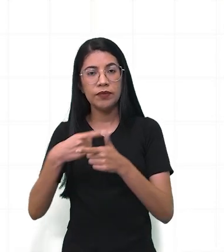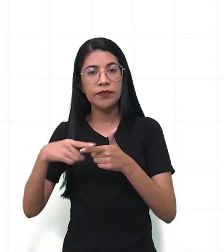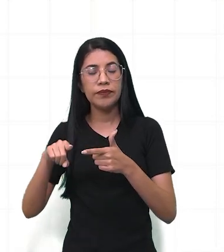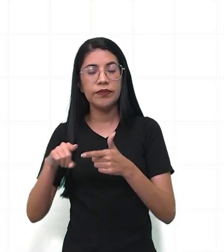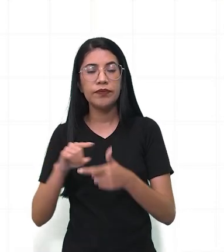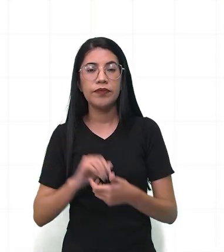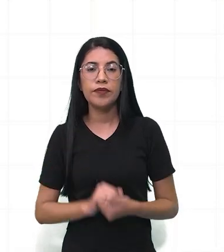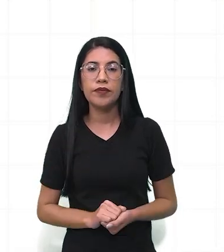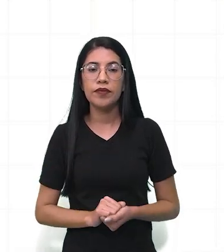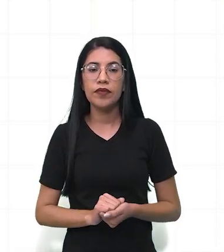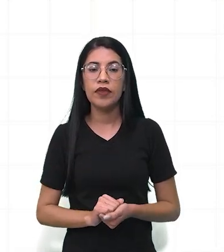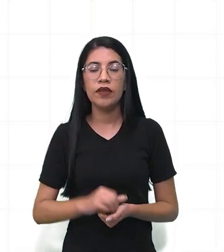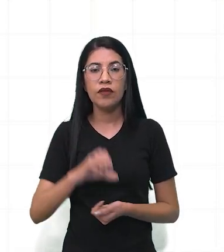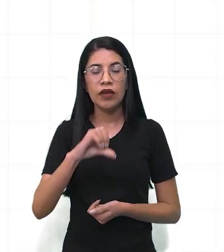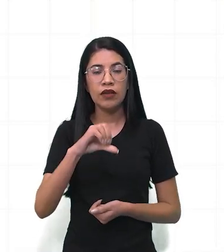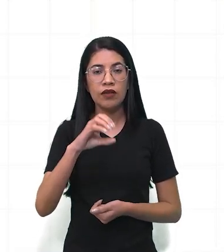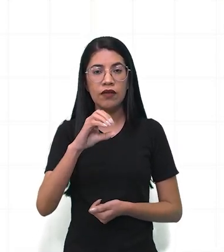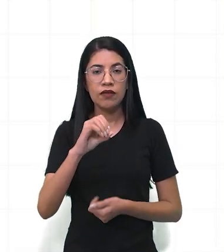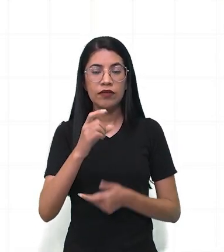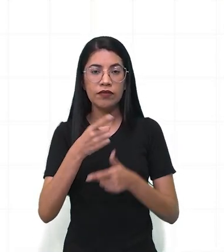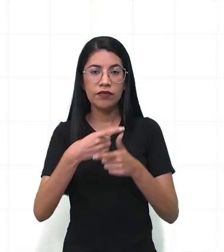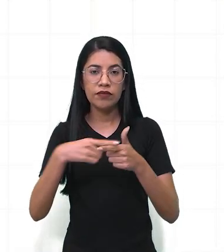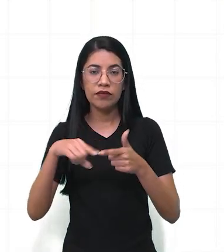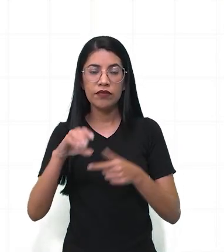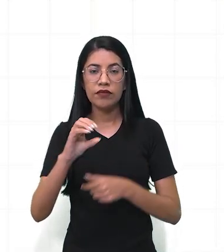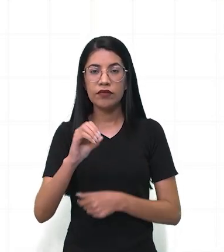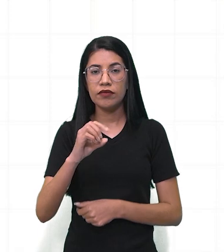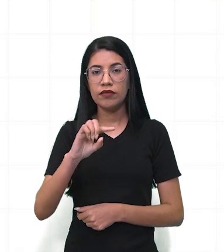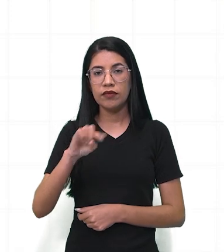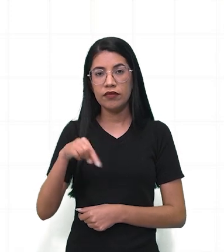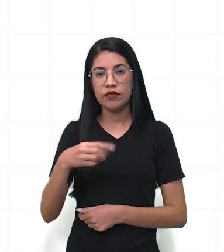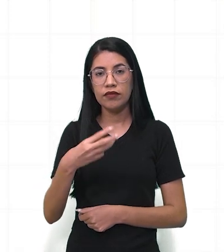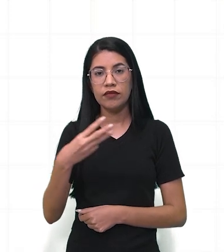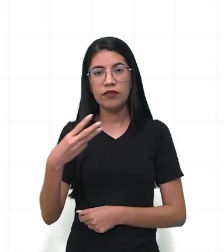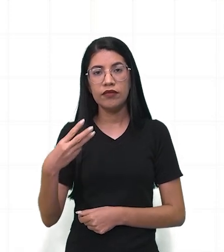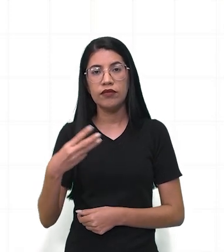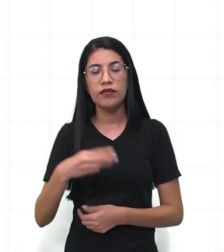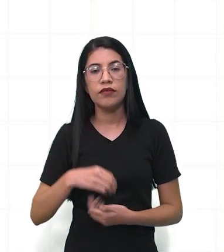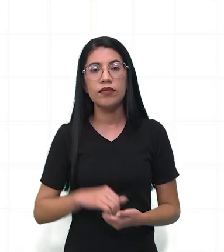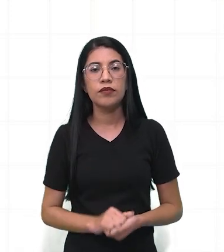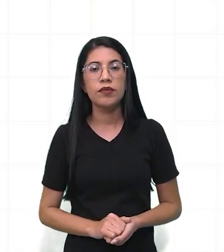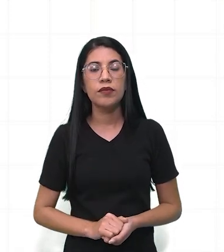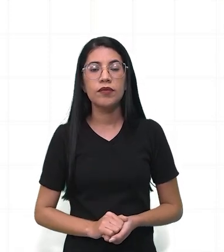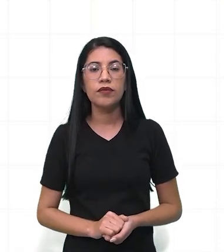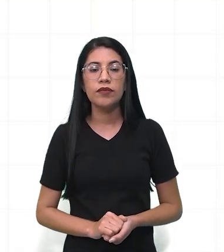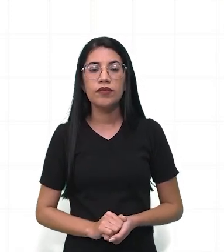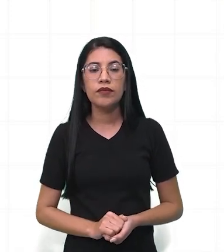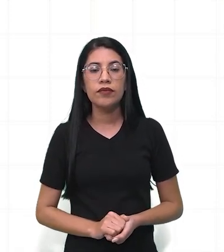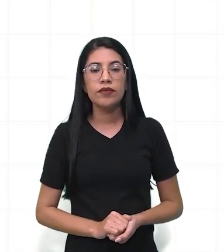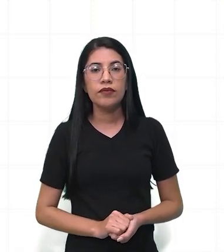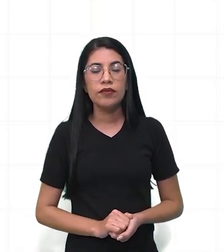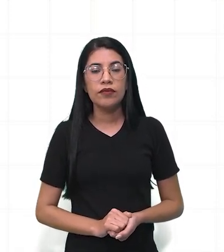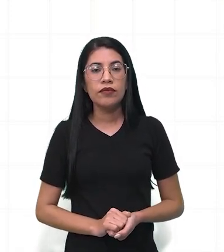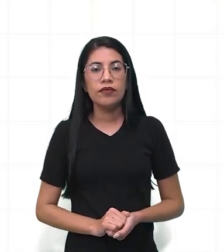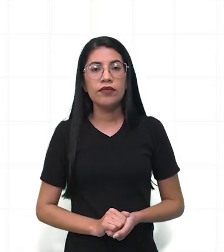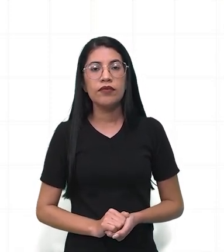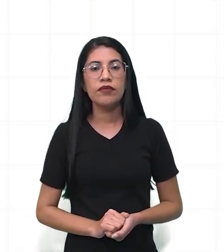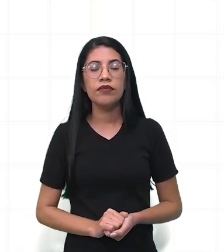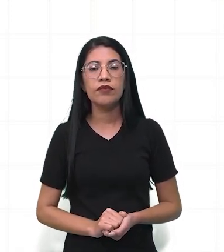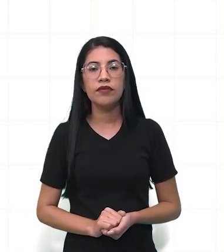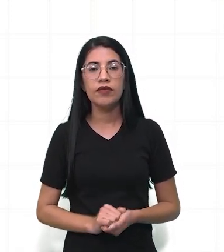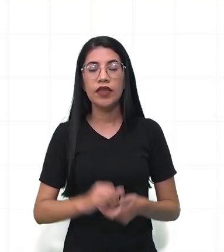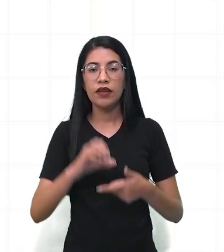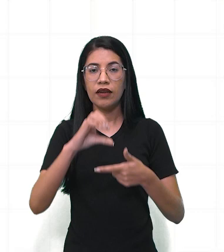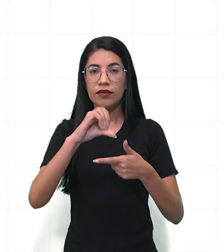90 dividido por 0,3. E 90 dividido por